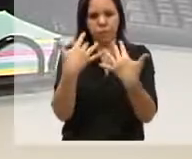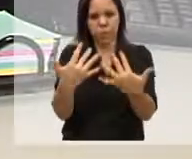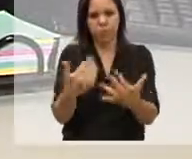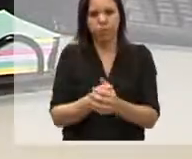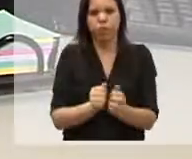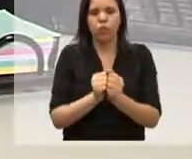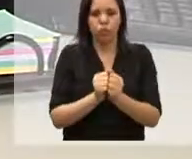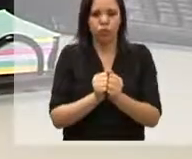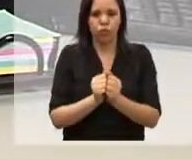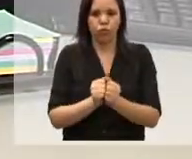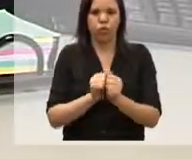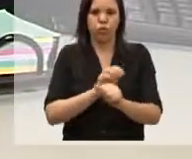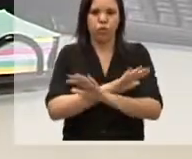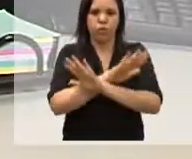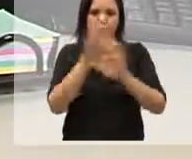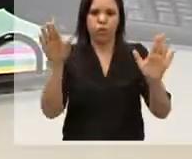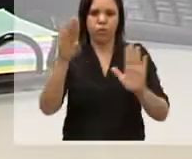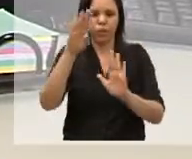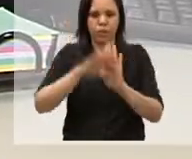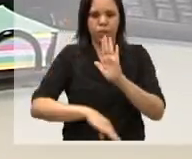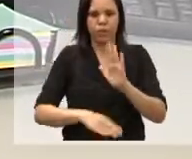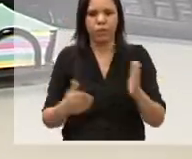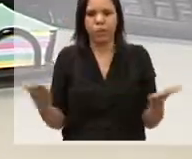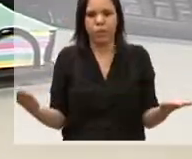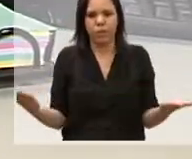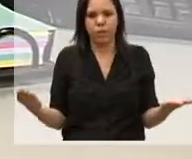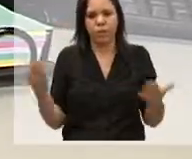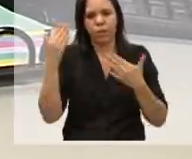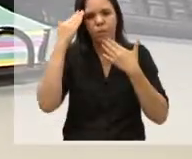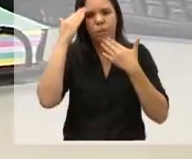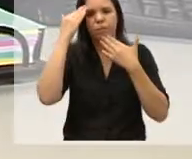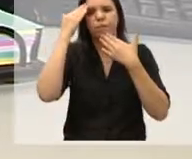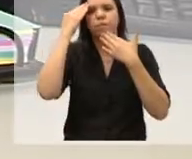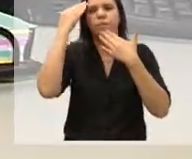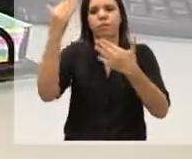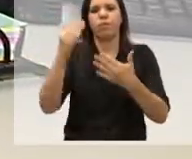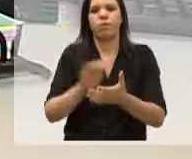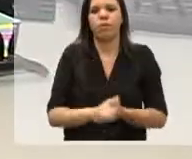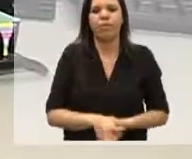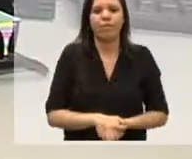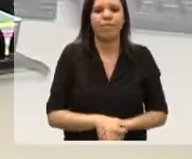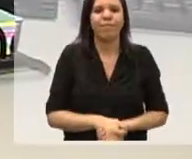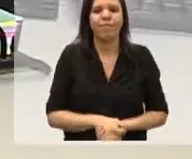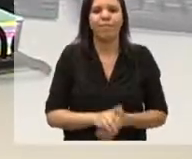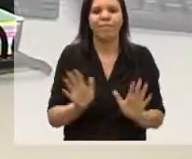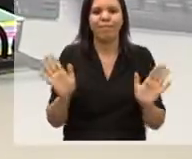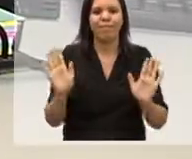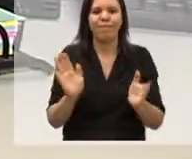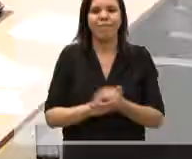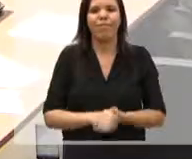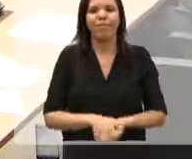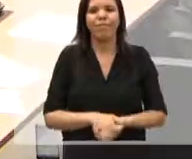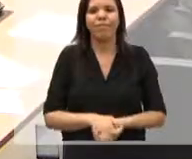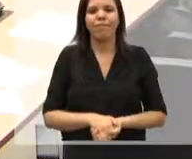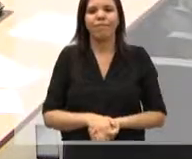daqui, junto com o vereador, a gente encerra o programa Em Pauta de hoje. Muito obrigada e a gente se vê na próxima edição. Tchau!